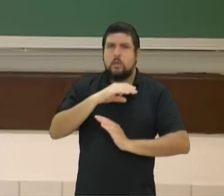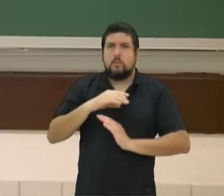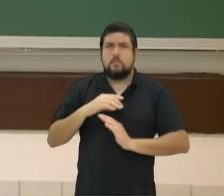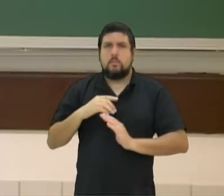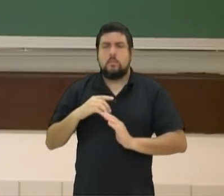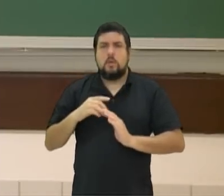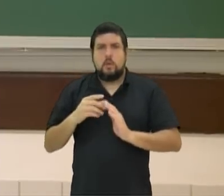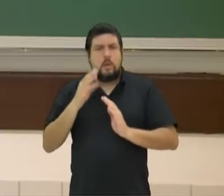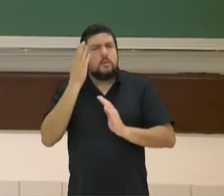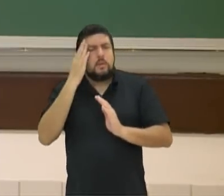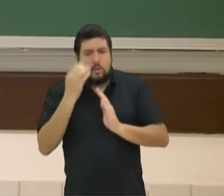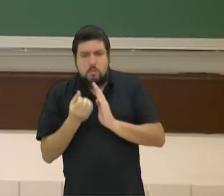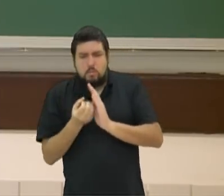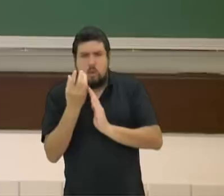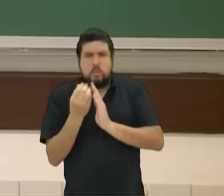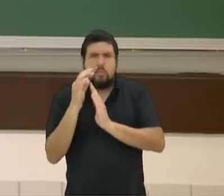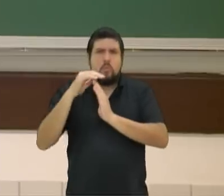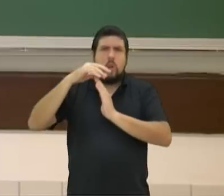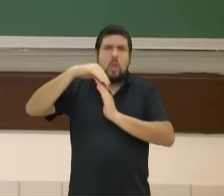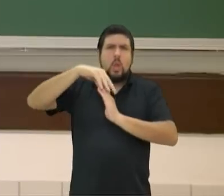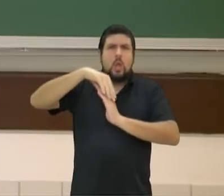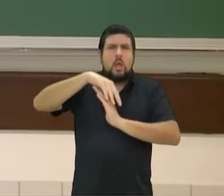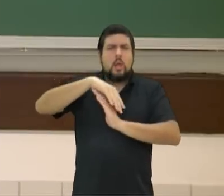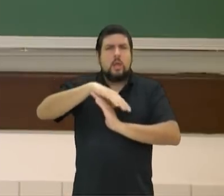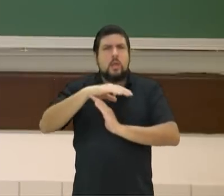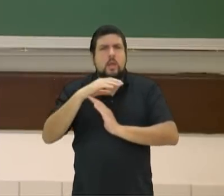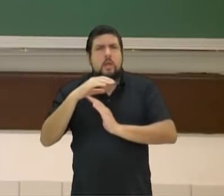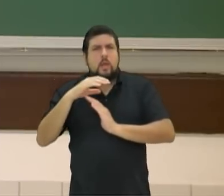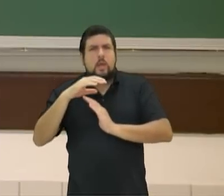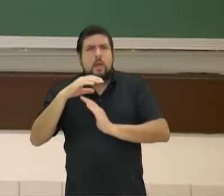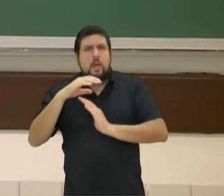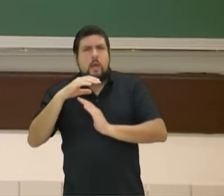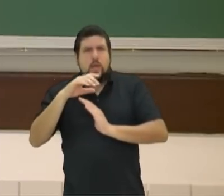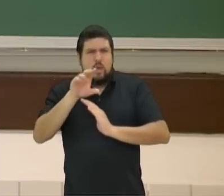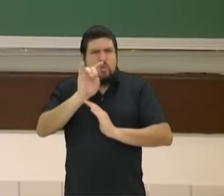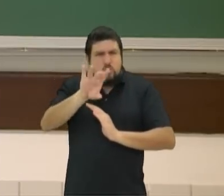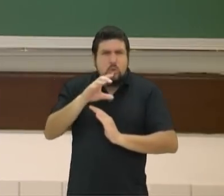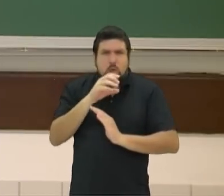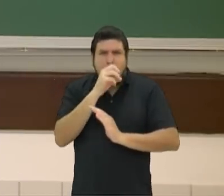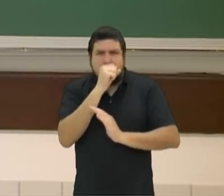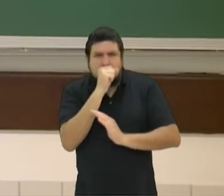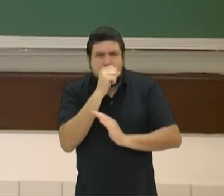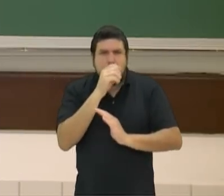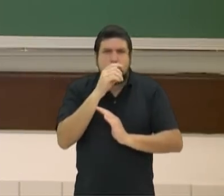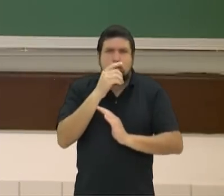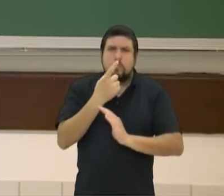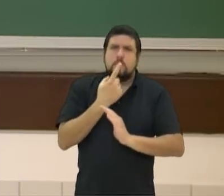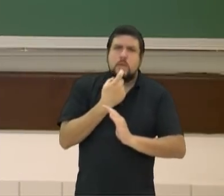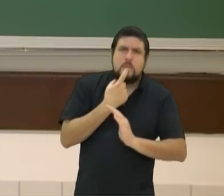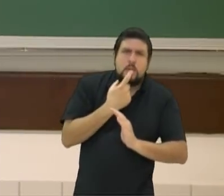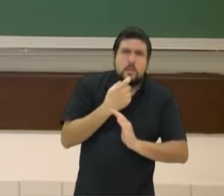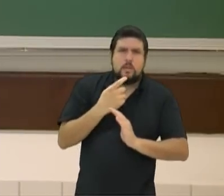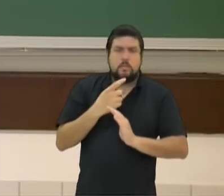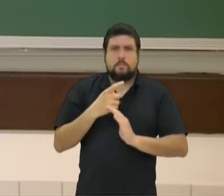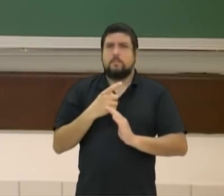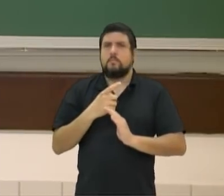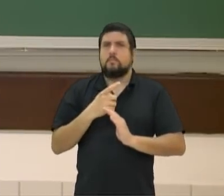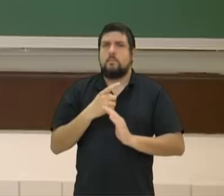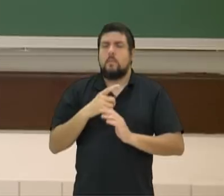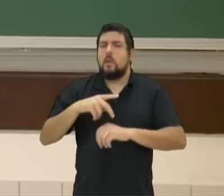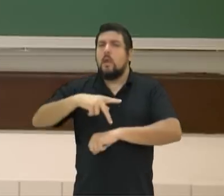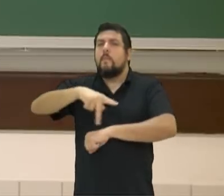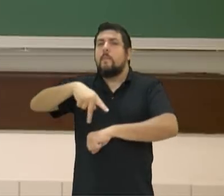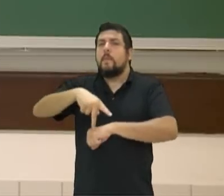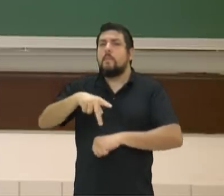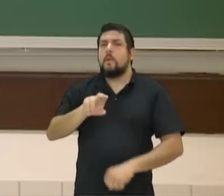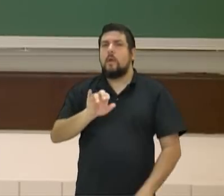tem vulcões que não expelem lava que são laranja, ou vermelho, ou amarelo? Tem vulcões lá na Indonésia